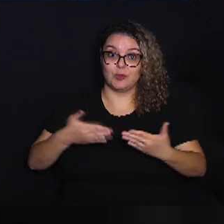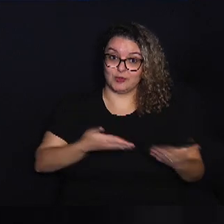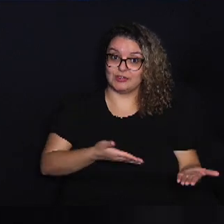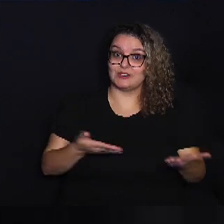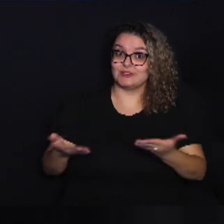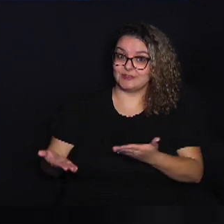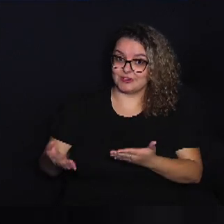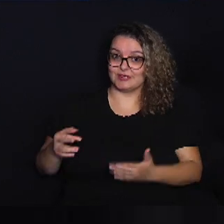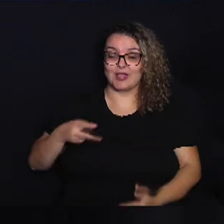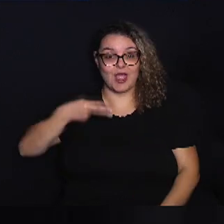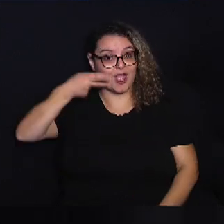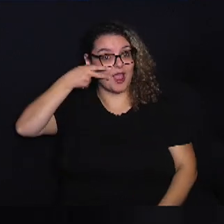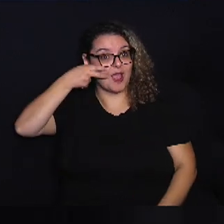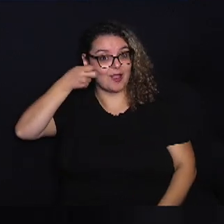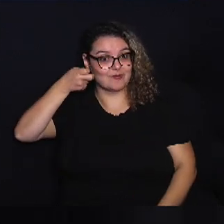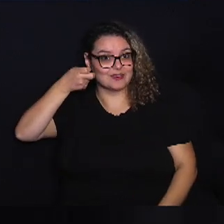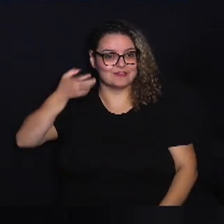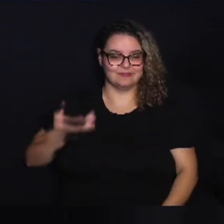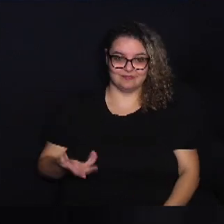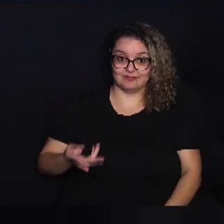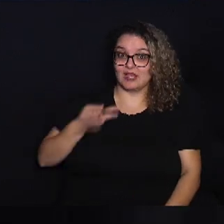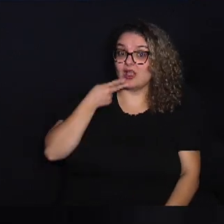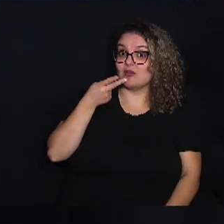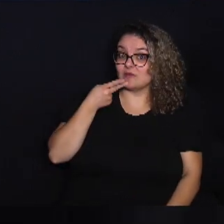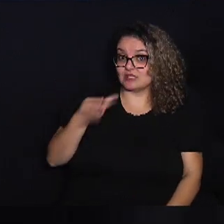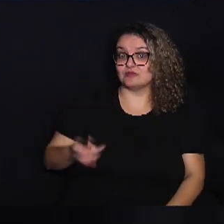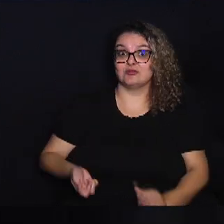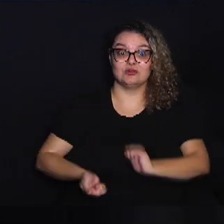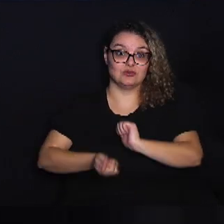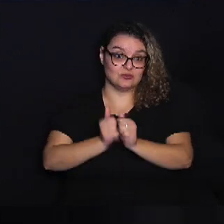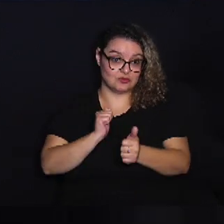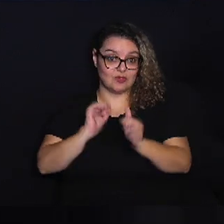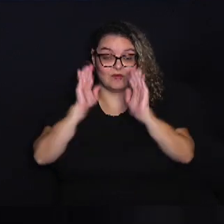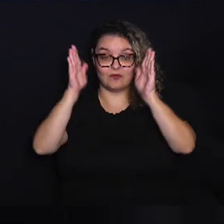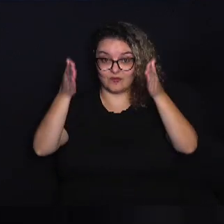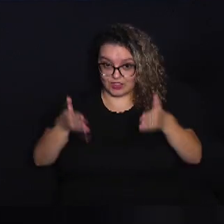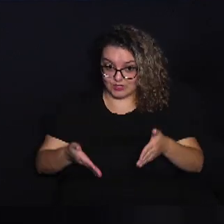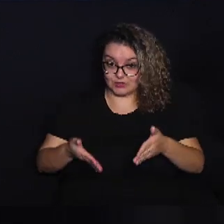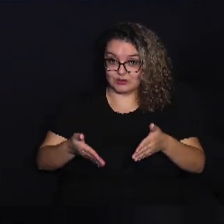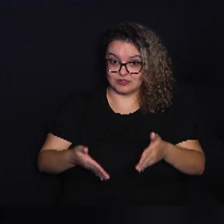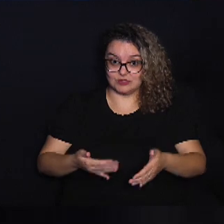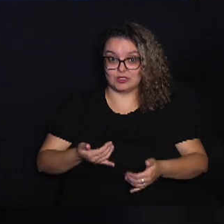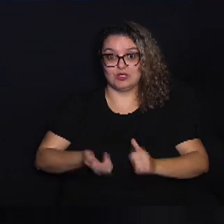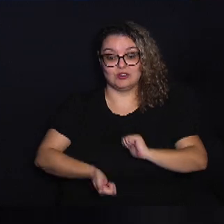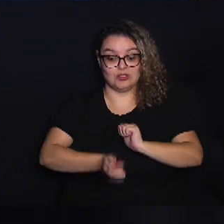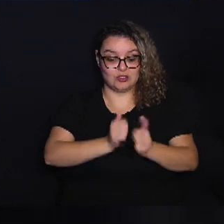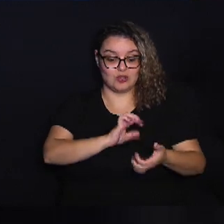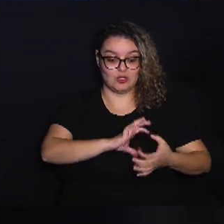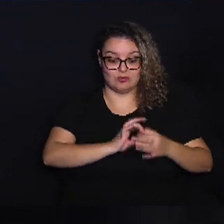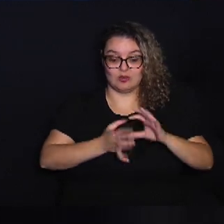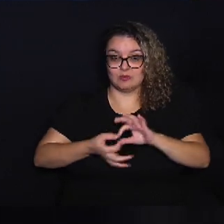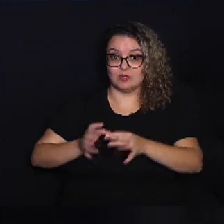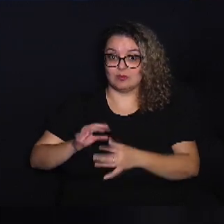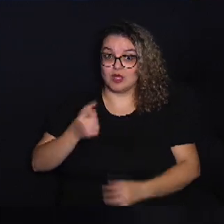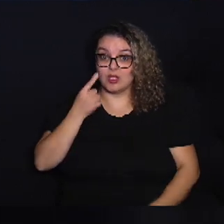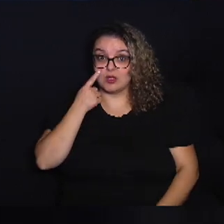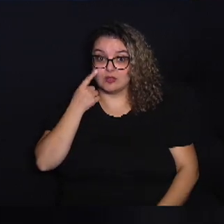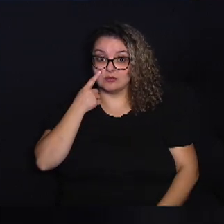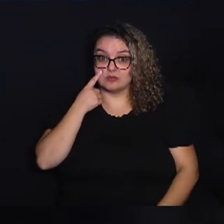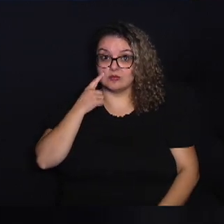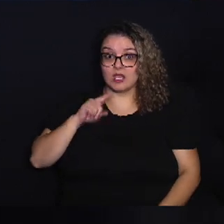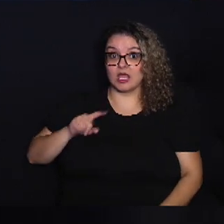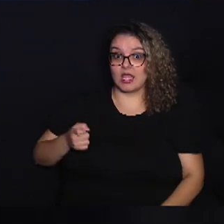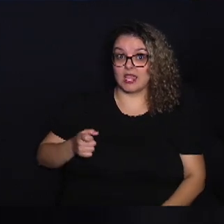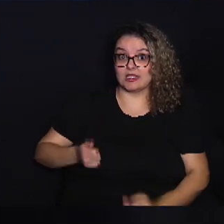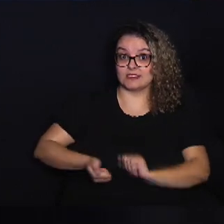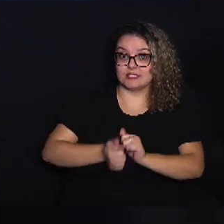de Rafael Turati. Vai falar sobre esporte, vai focar muito em Jogos Olímpicos e olha só, tem ex-atleta